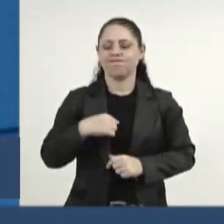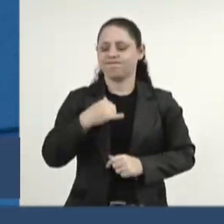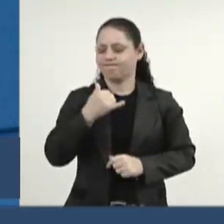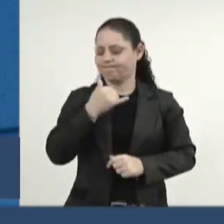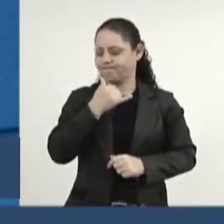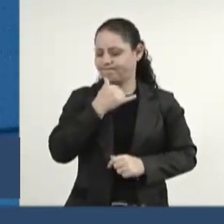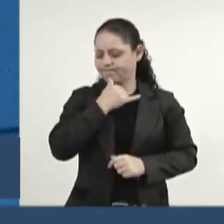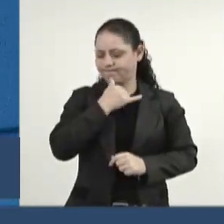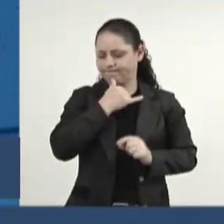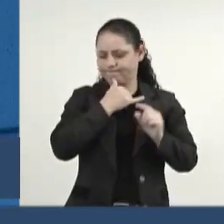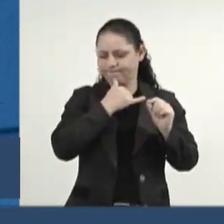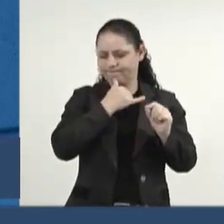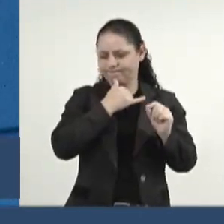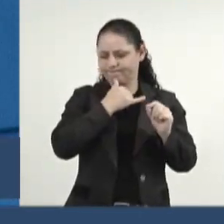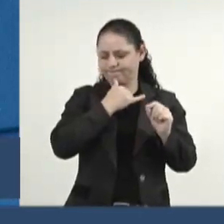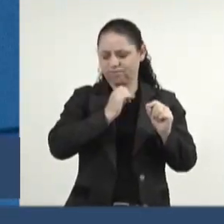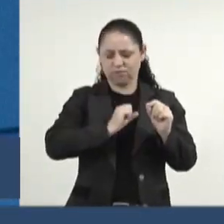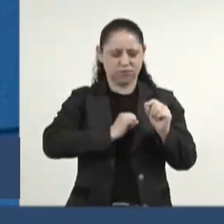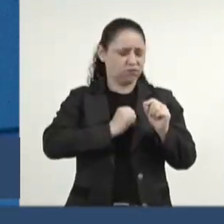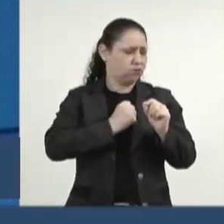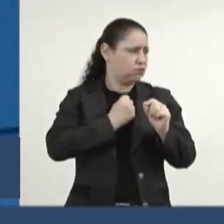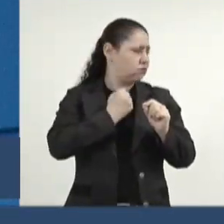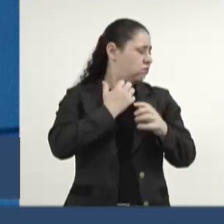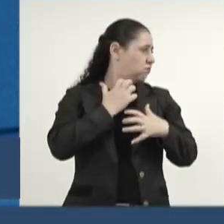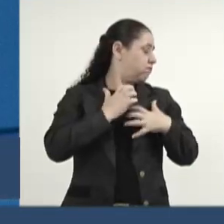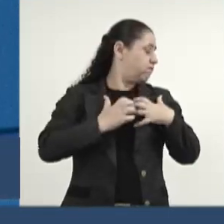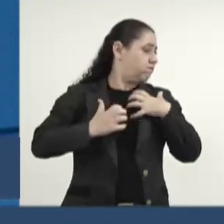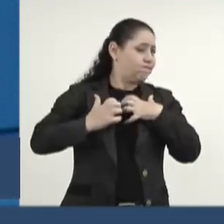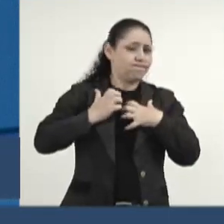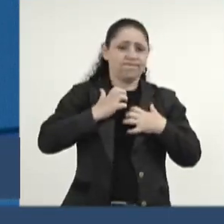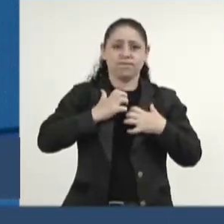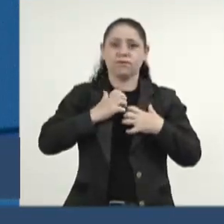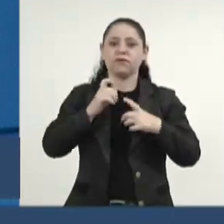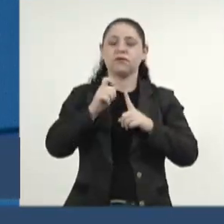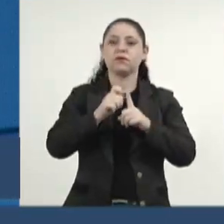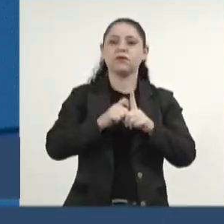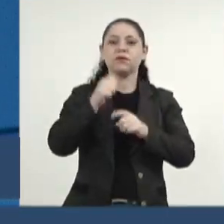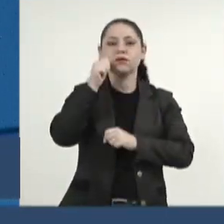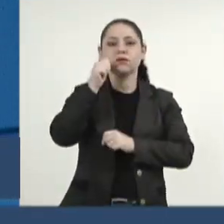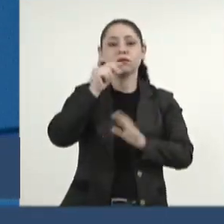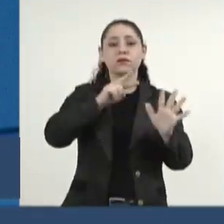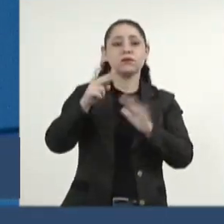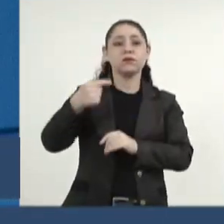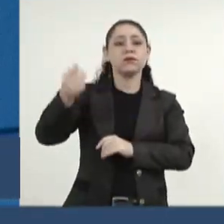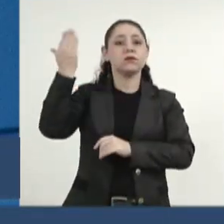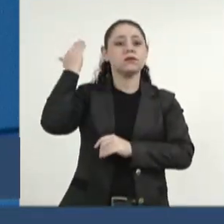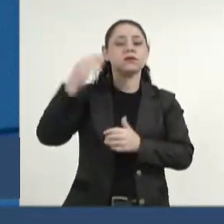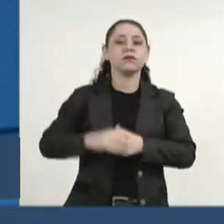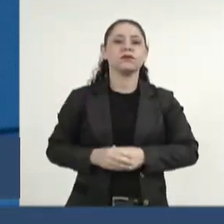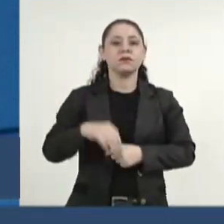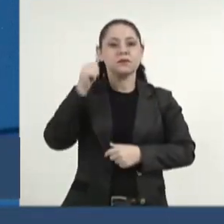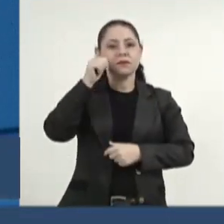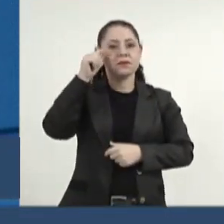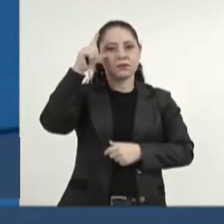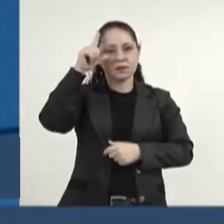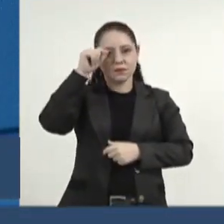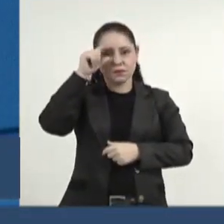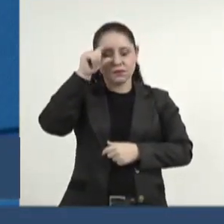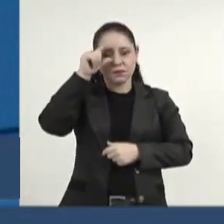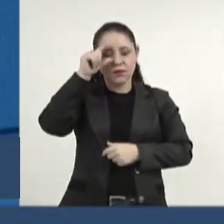triste de indignar que no mês da mulher, semana passada o presidente Gerson Claro nos proporcionou